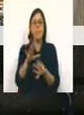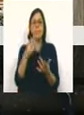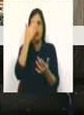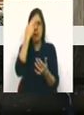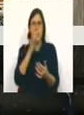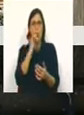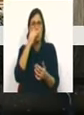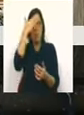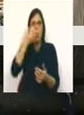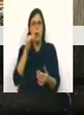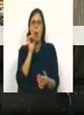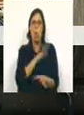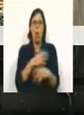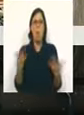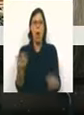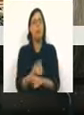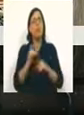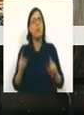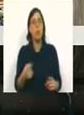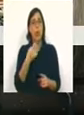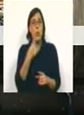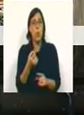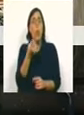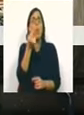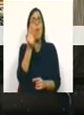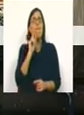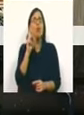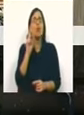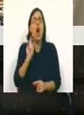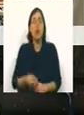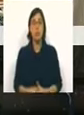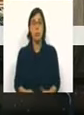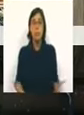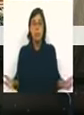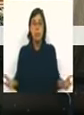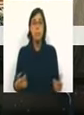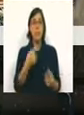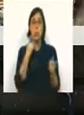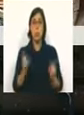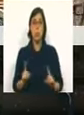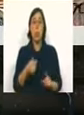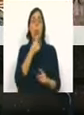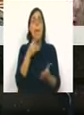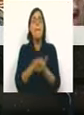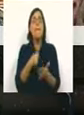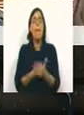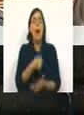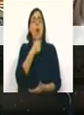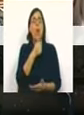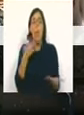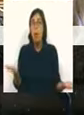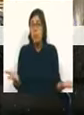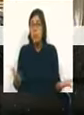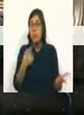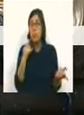imoralidade. Imoralidade porque, afinal, não dizem quanto é que isto custa. Afinal, não dizem como é que isto vai pagar.